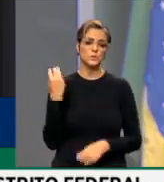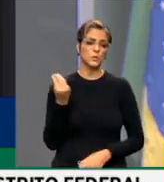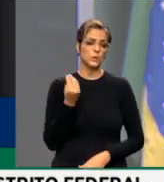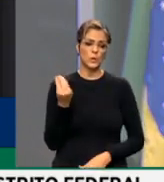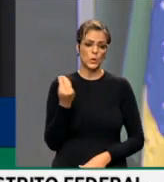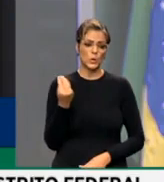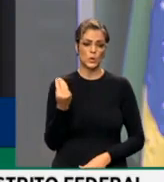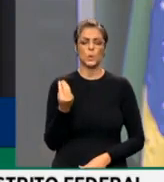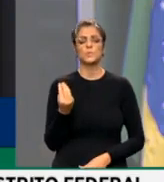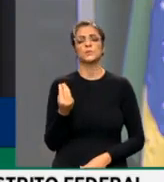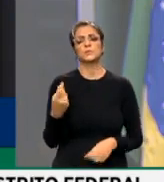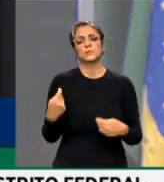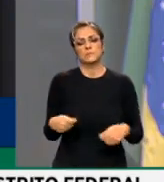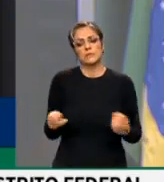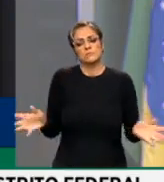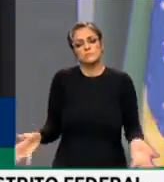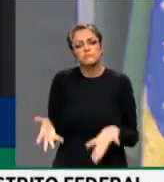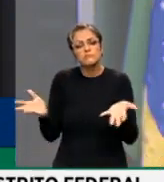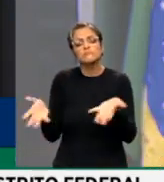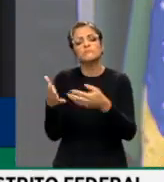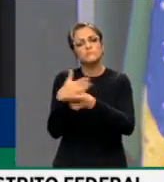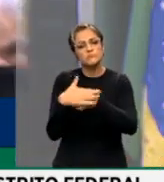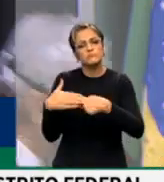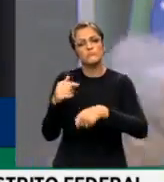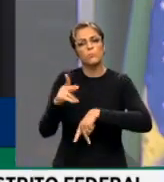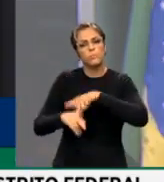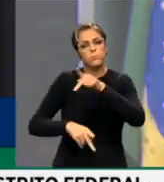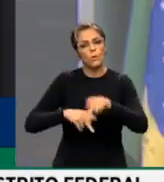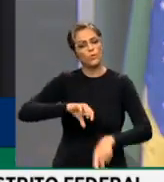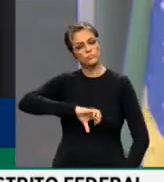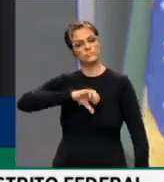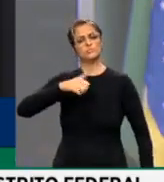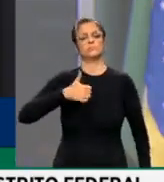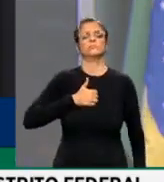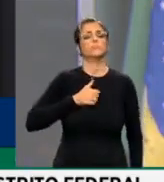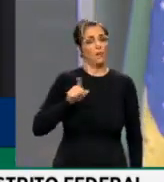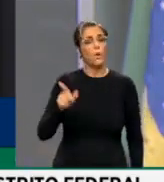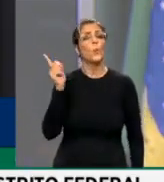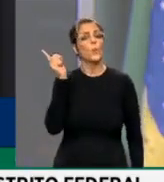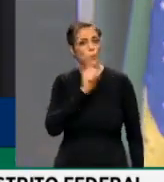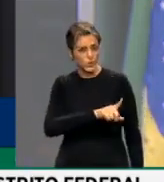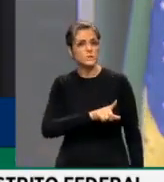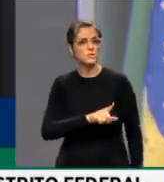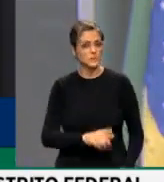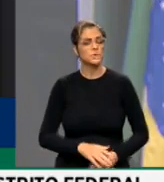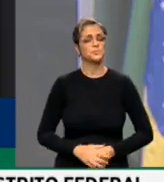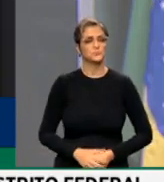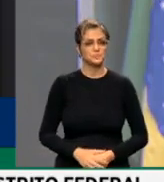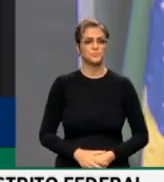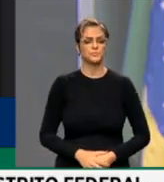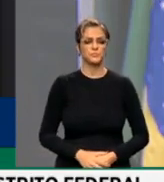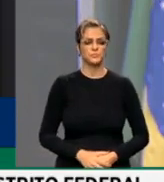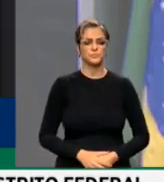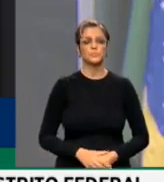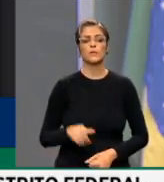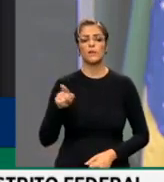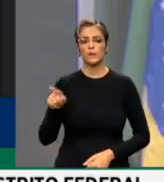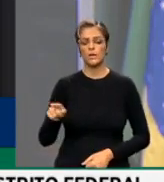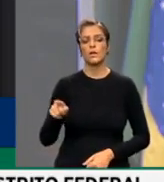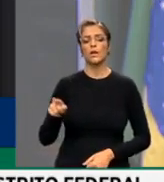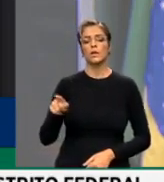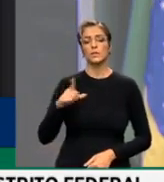resgatar a autoestima do povo do Recife. Geraldo fez. Geraldo tinha na prateleira um